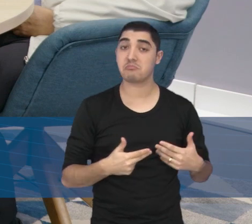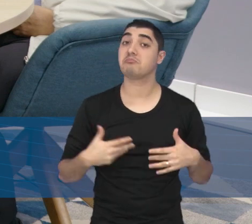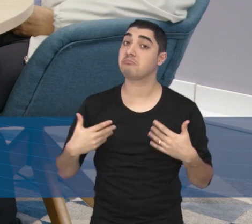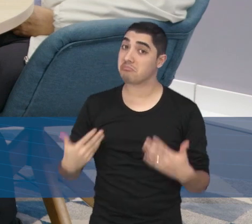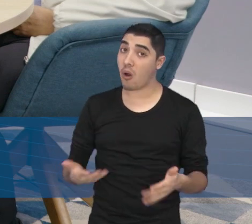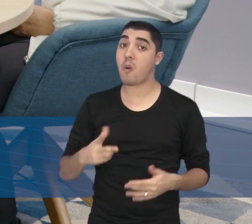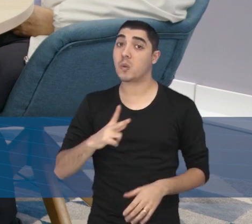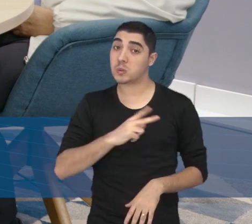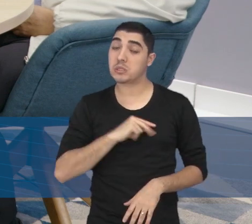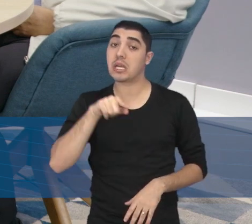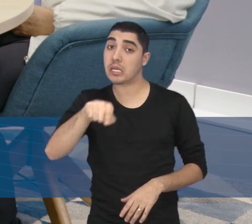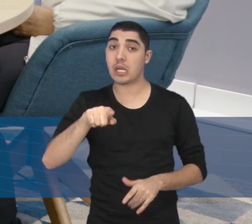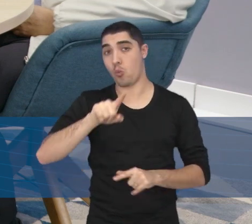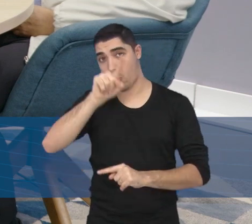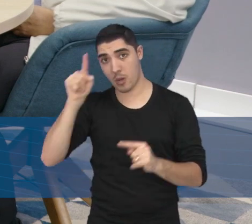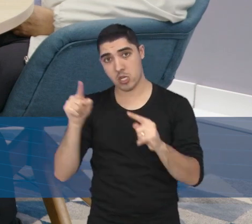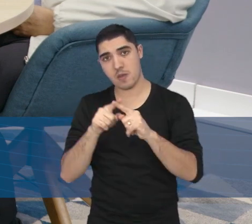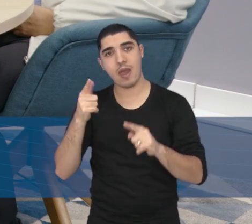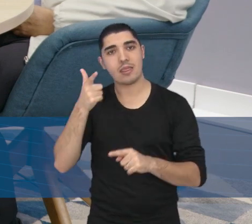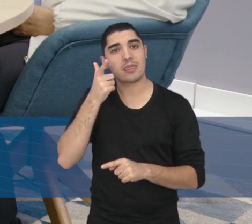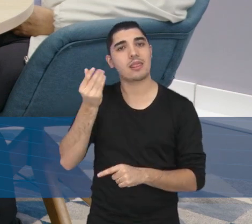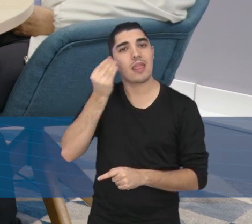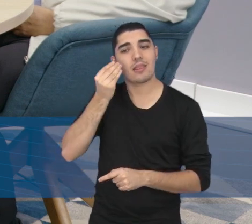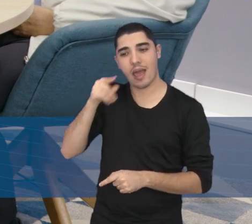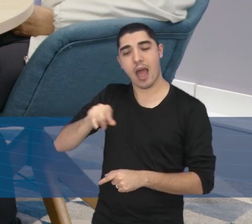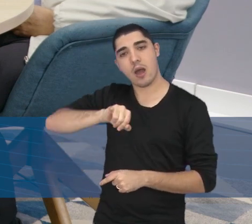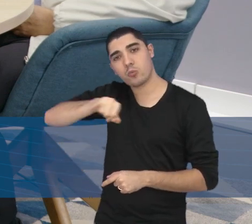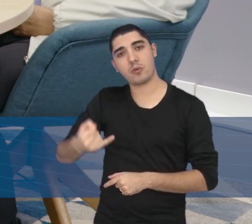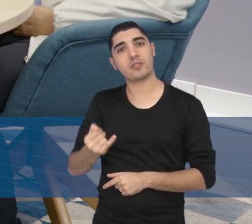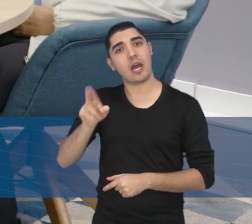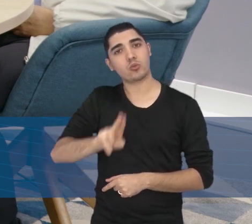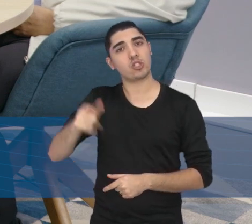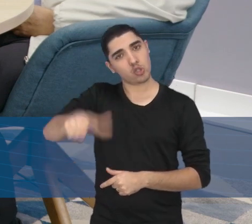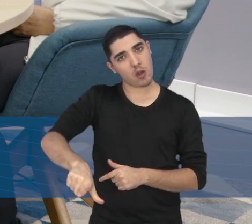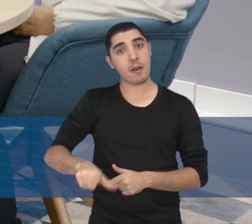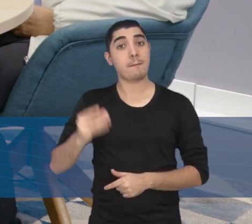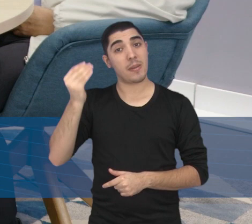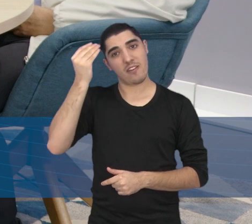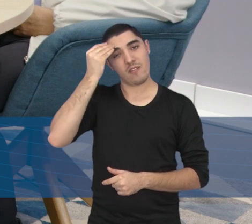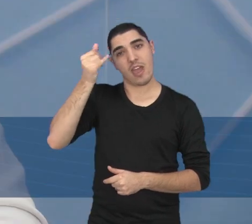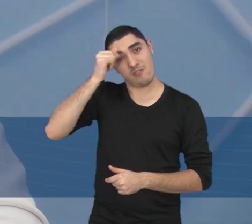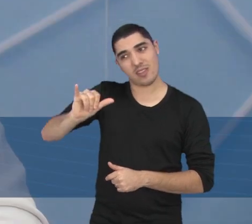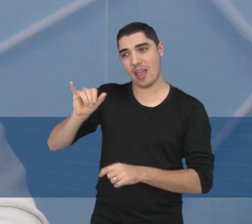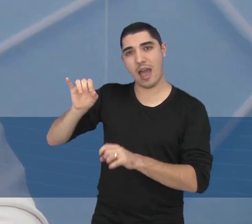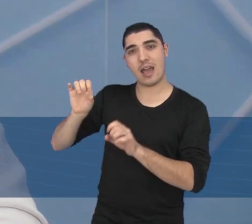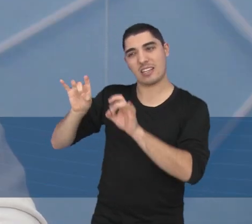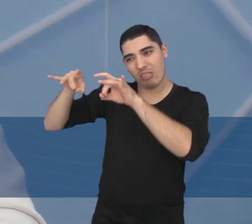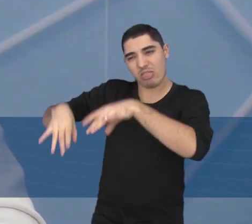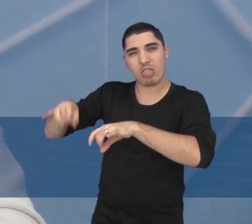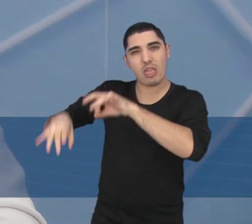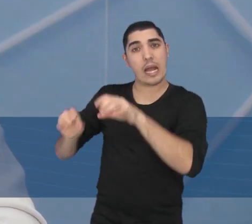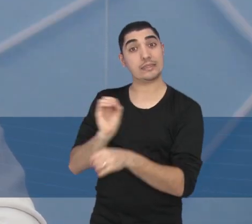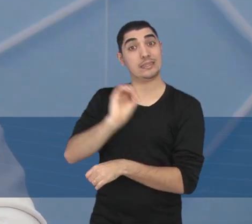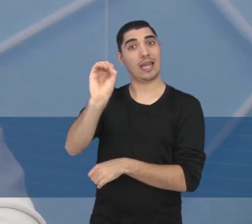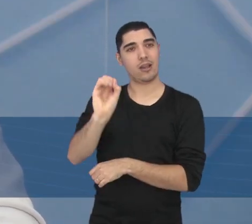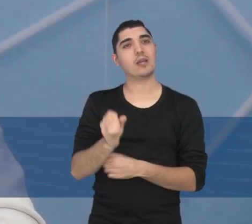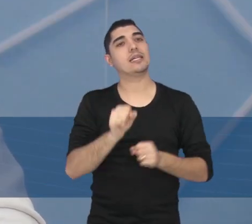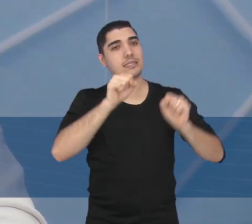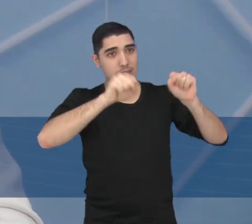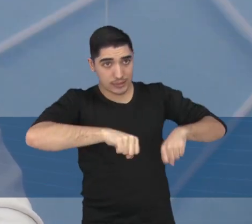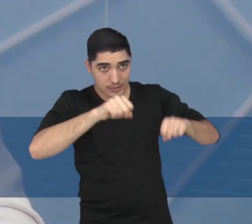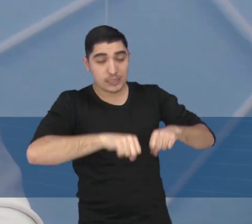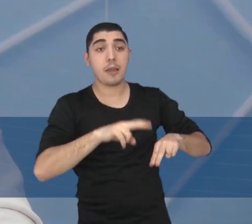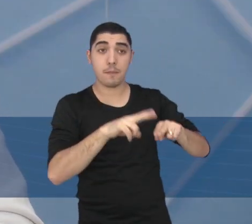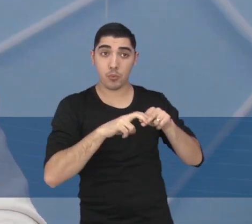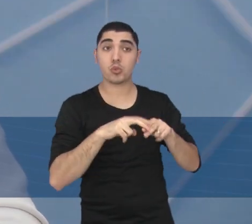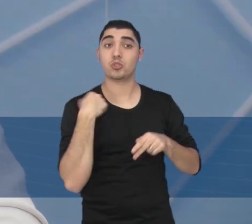justamente reaproveitar para que, né, seja aterro zero, né, de fato. Exato, essa é a grande meta nossa. Hoje a gente, como eu disse, o